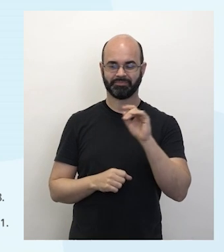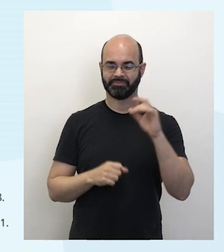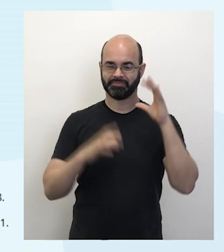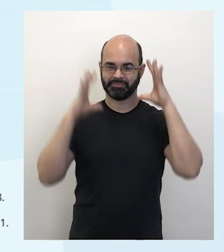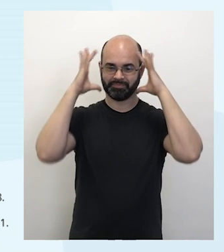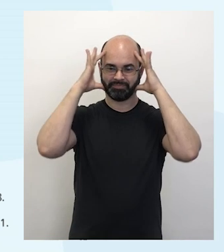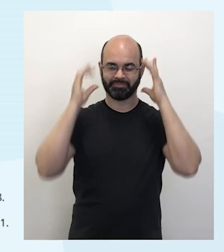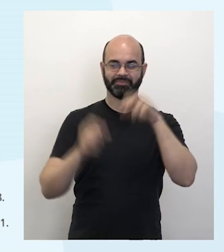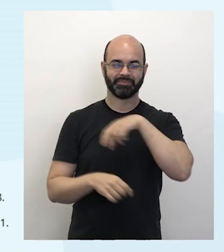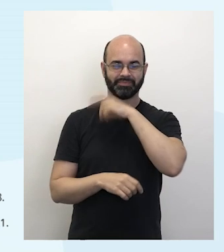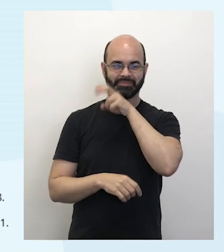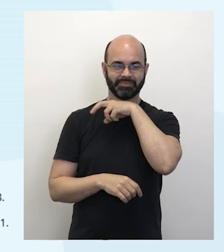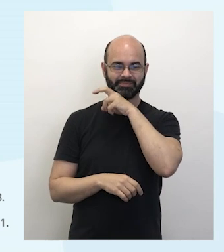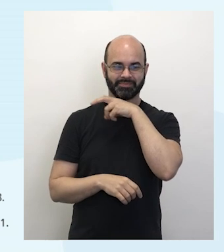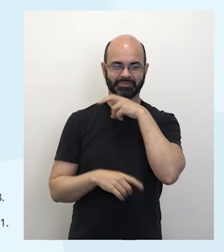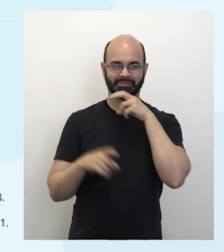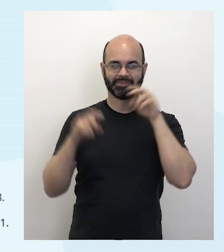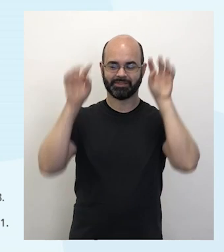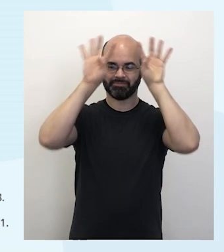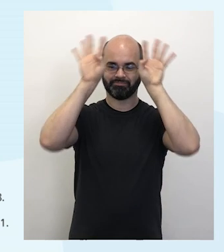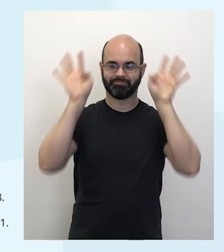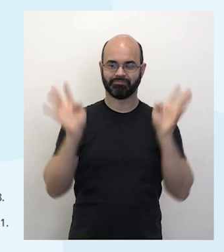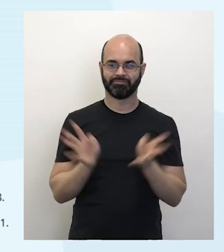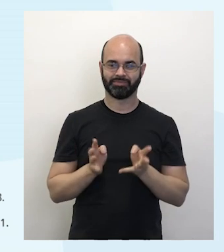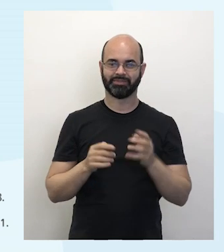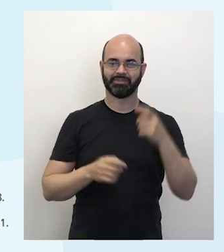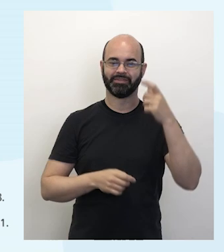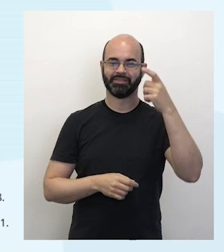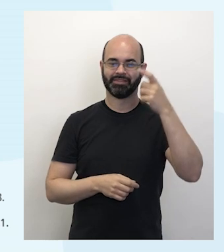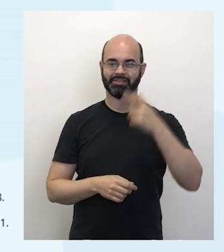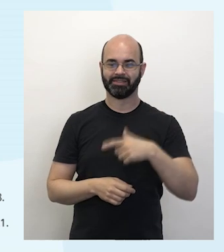serpente emplumada no complexo da cidade de Teotihuacan.